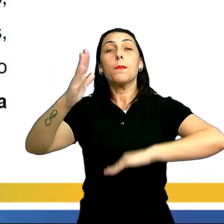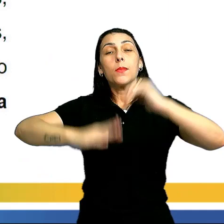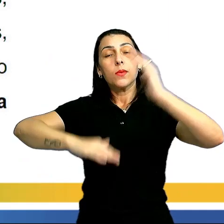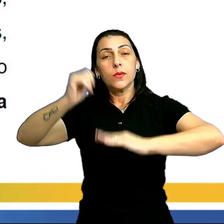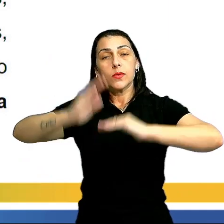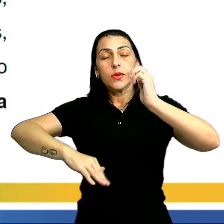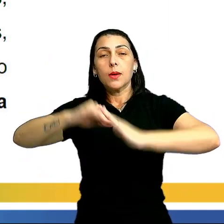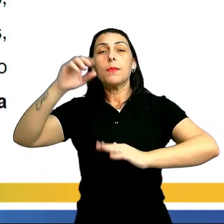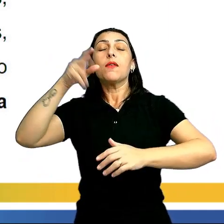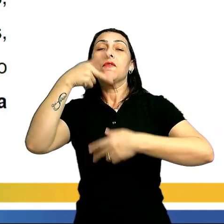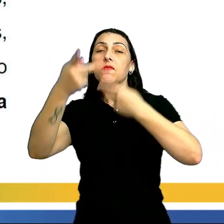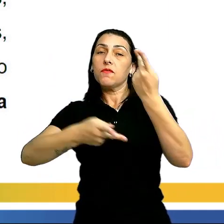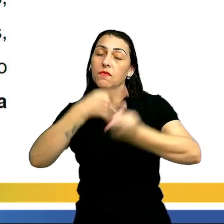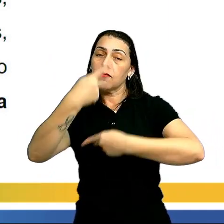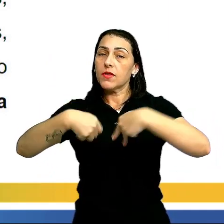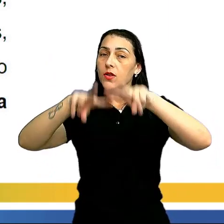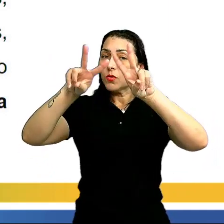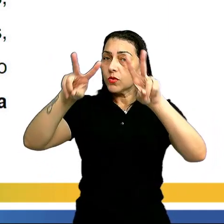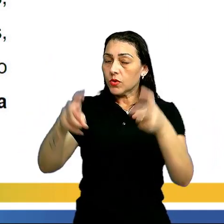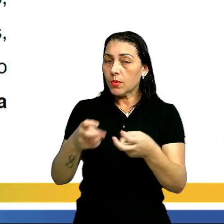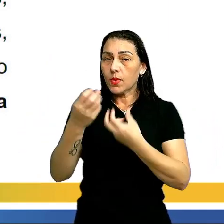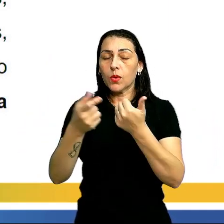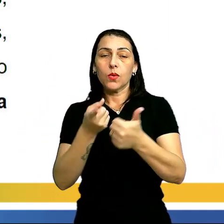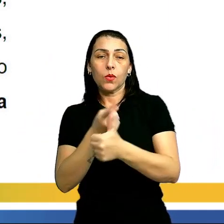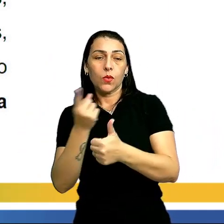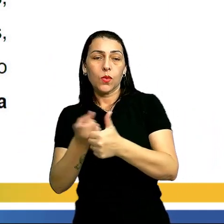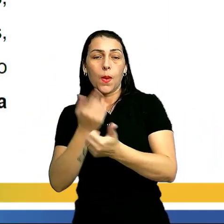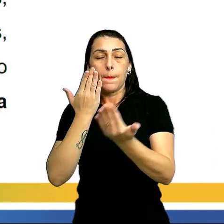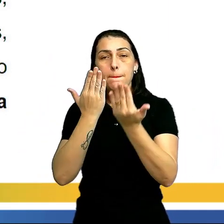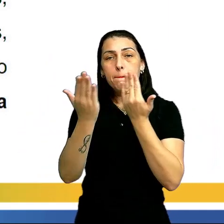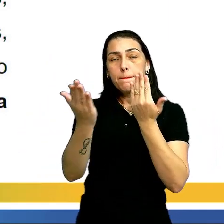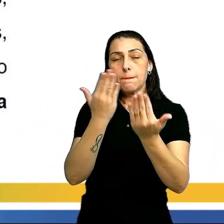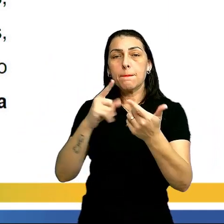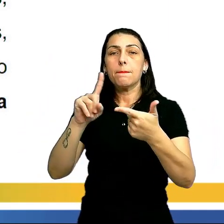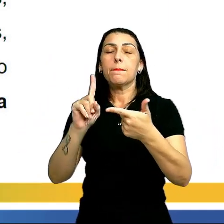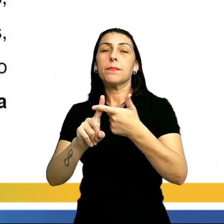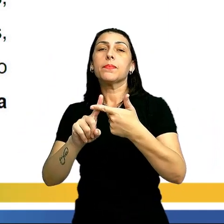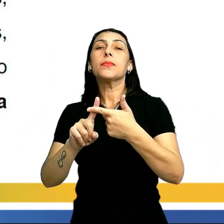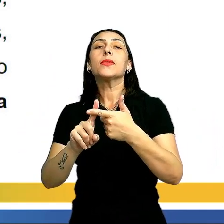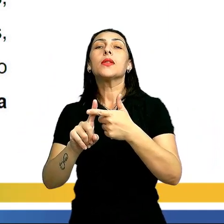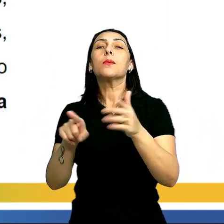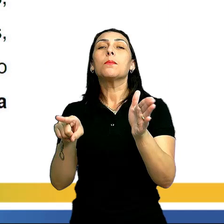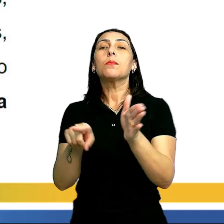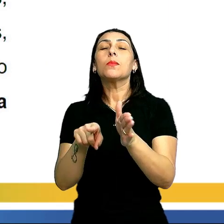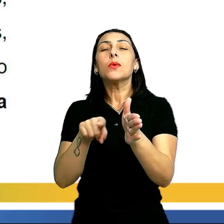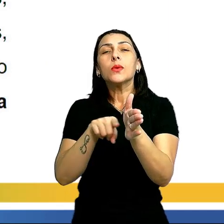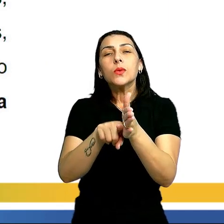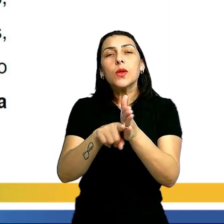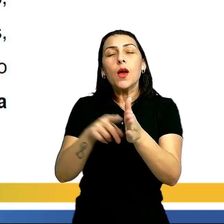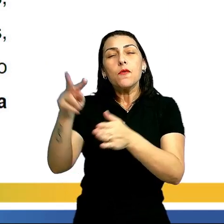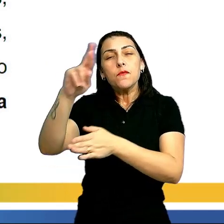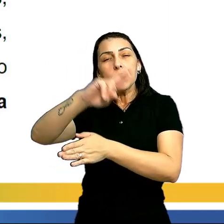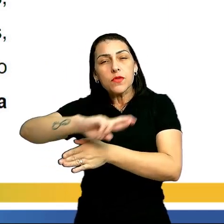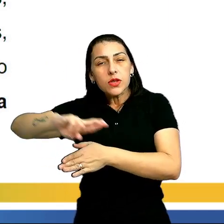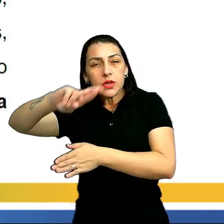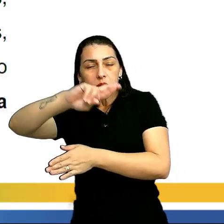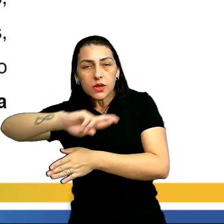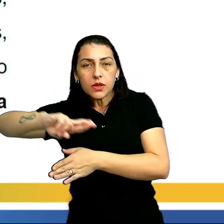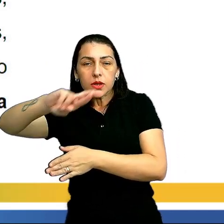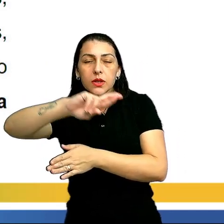aptos para falar do tema, como psicólogos, especialistas da conduta e